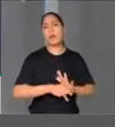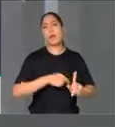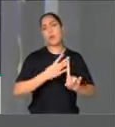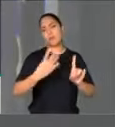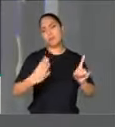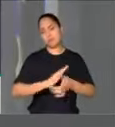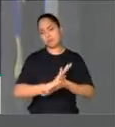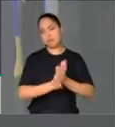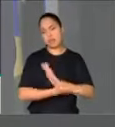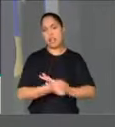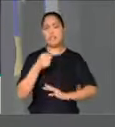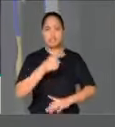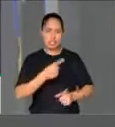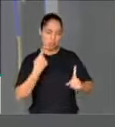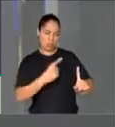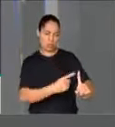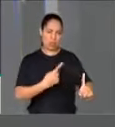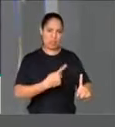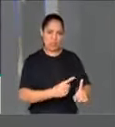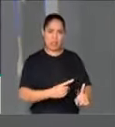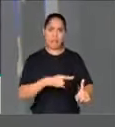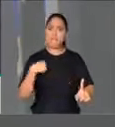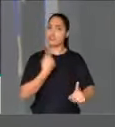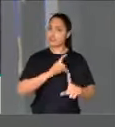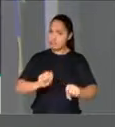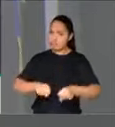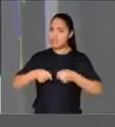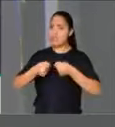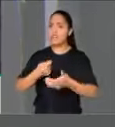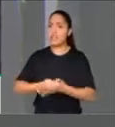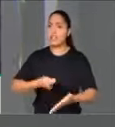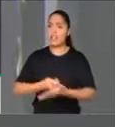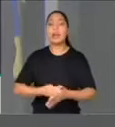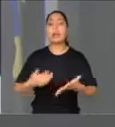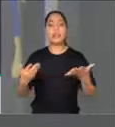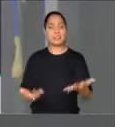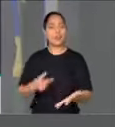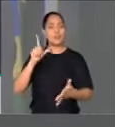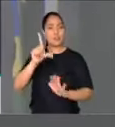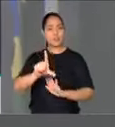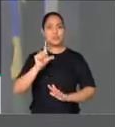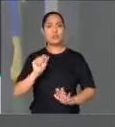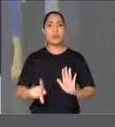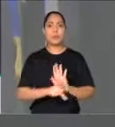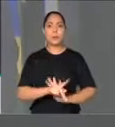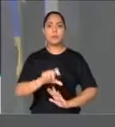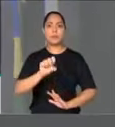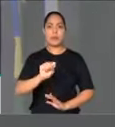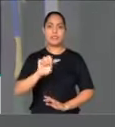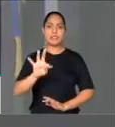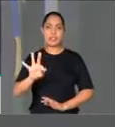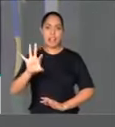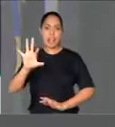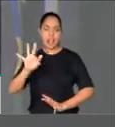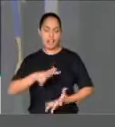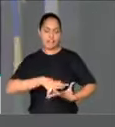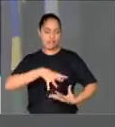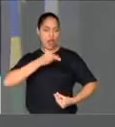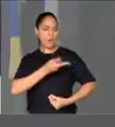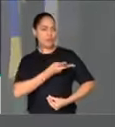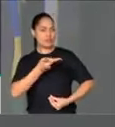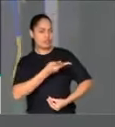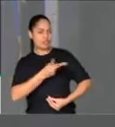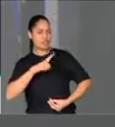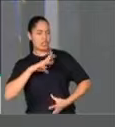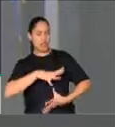sociedade porque nos defenderam. Então, quando o STF tomou aquela decisão, quero que lave a alma de vocês duas. Vocês